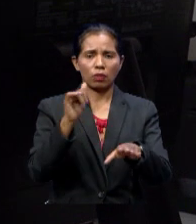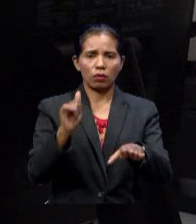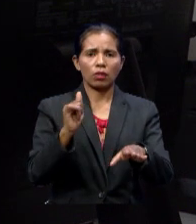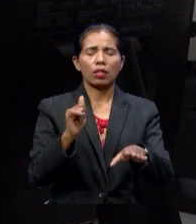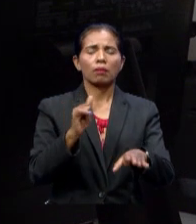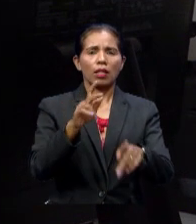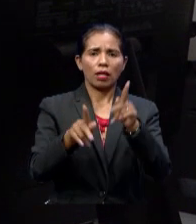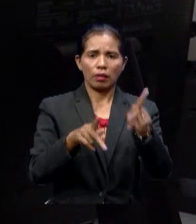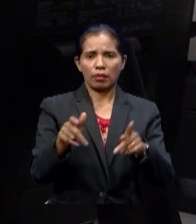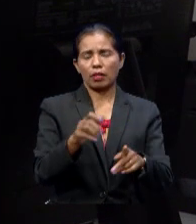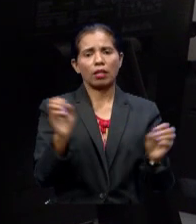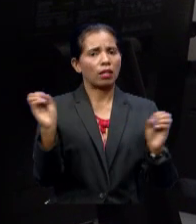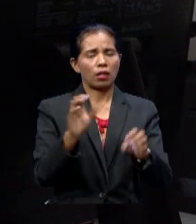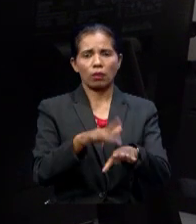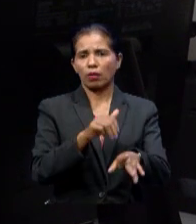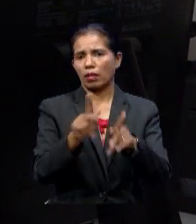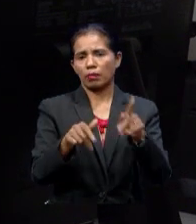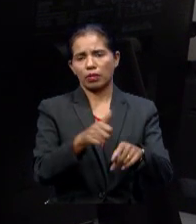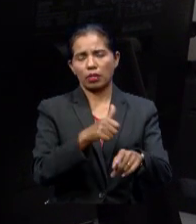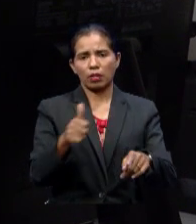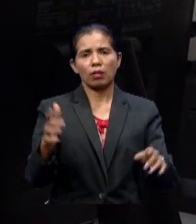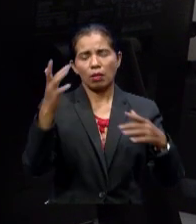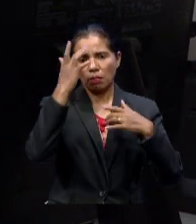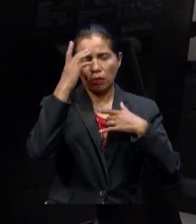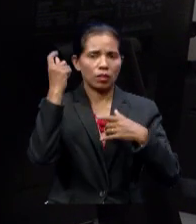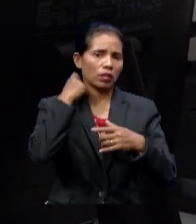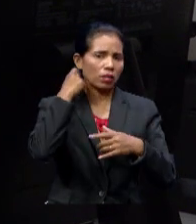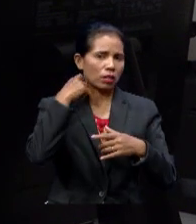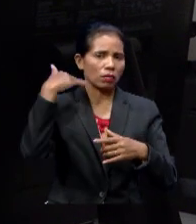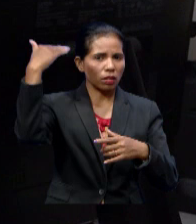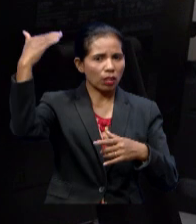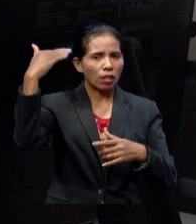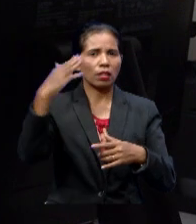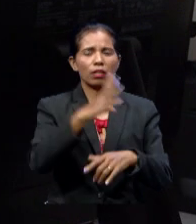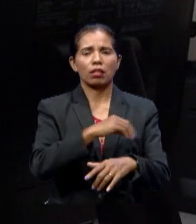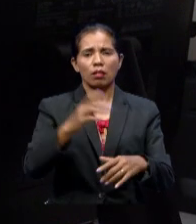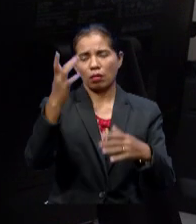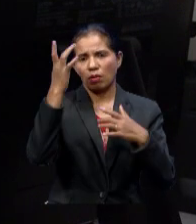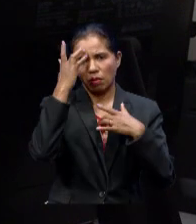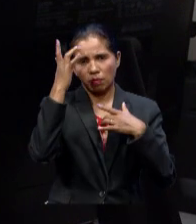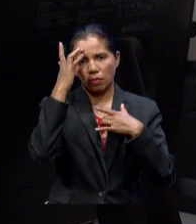ma lahadayat anisa moras tensão alta crónica moras